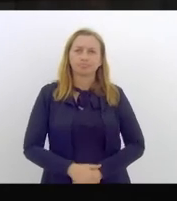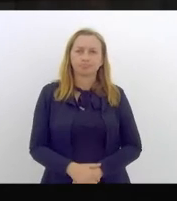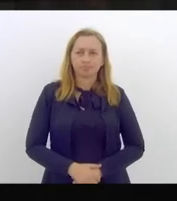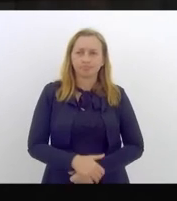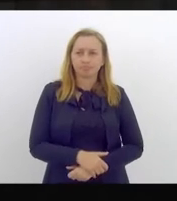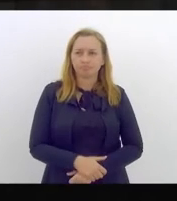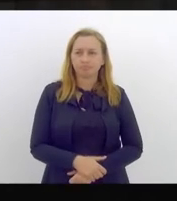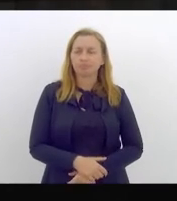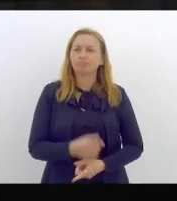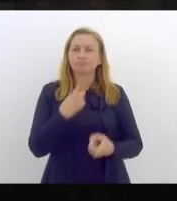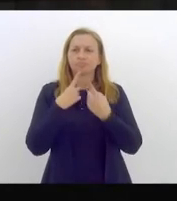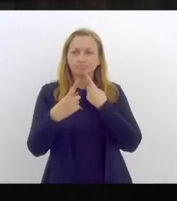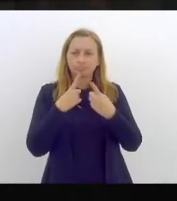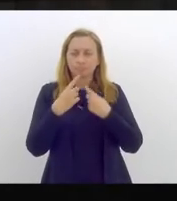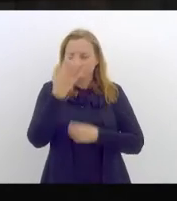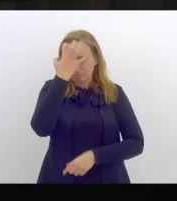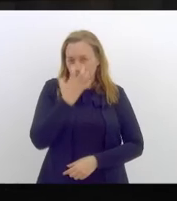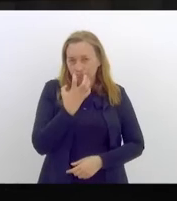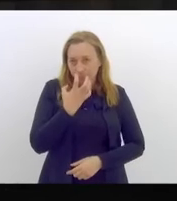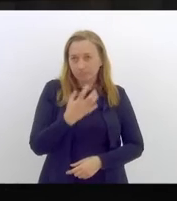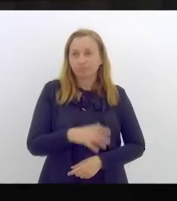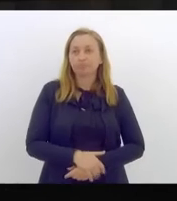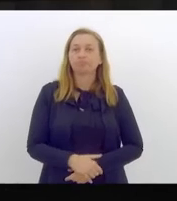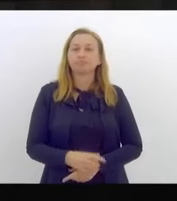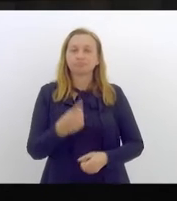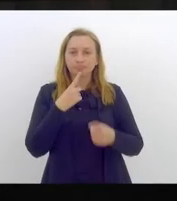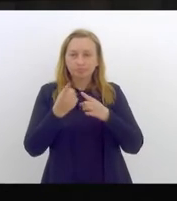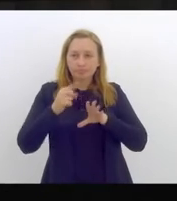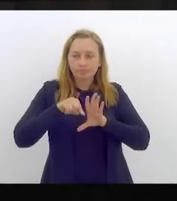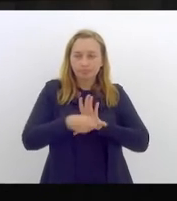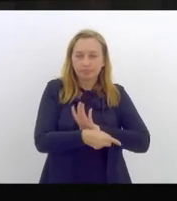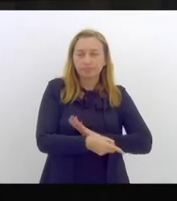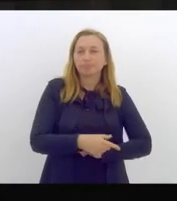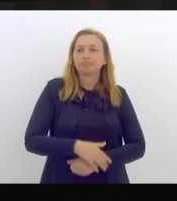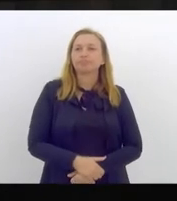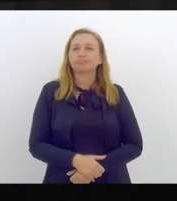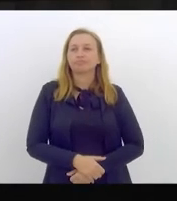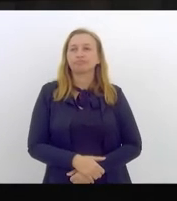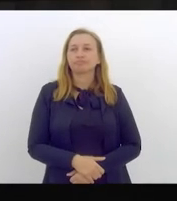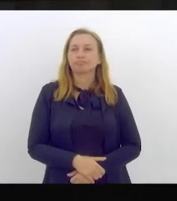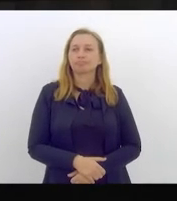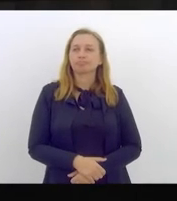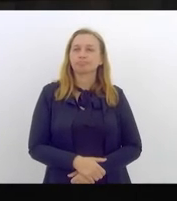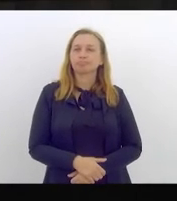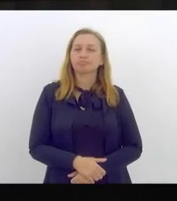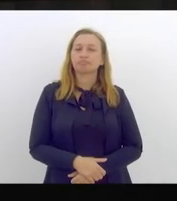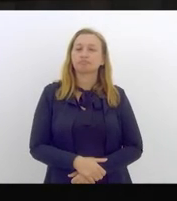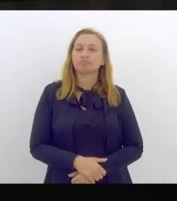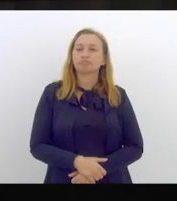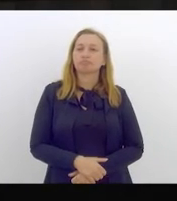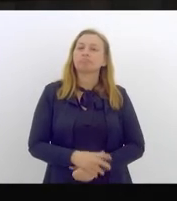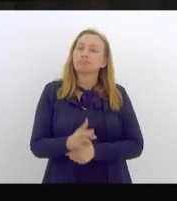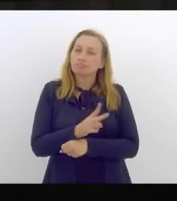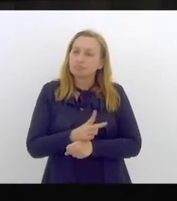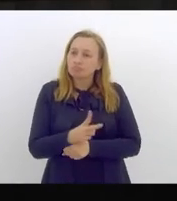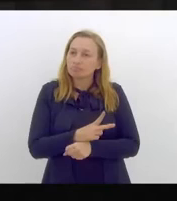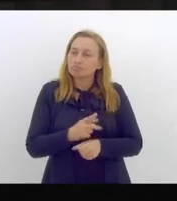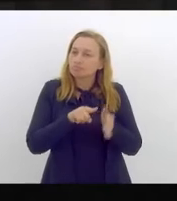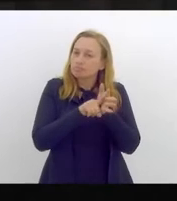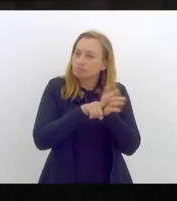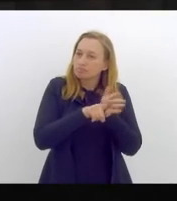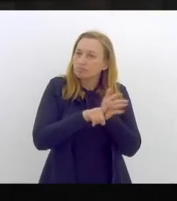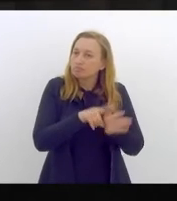dizer, se discutiu com seriedade, se discutiu com profundidade, realmente buscou fazer uma